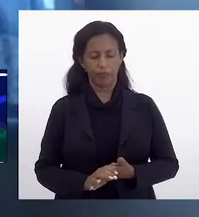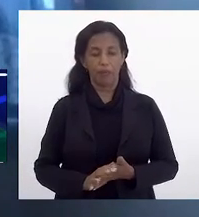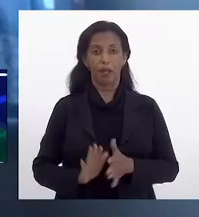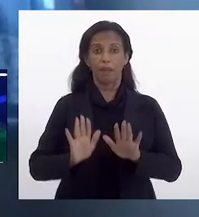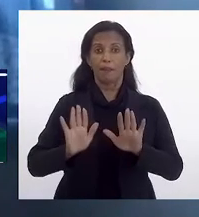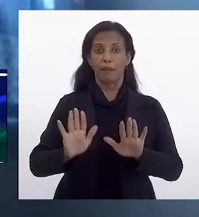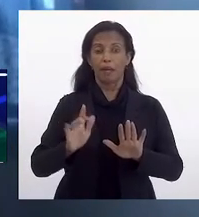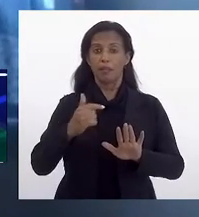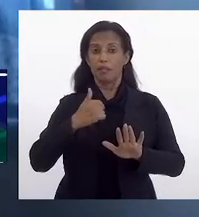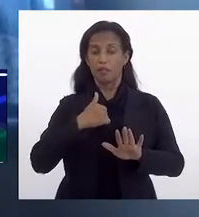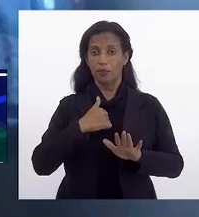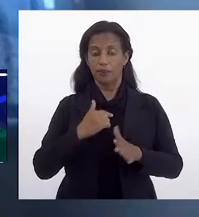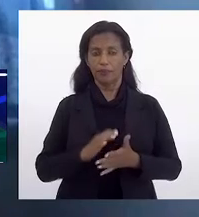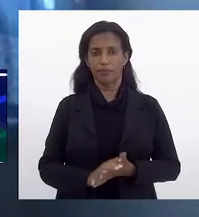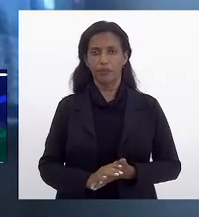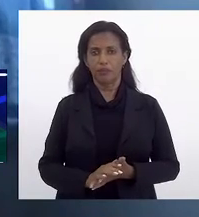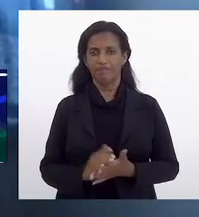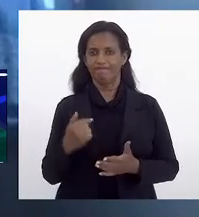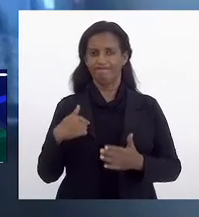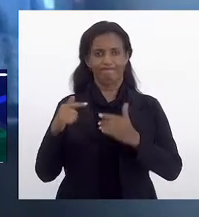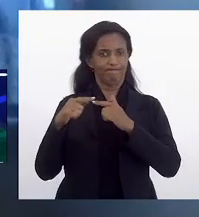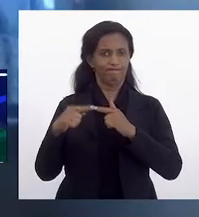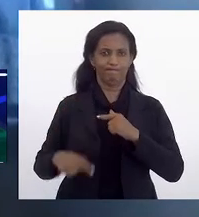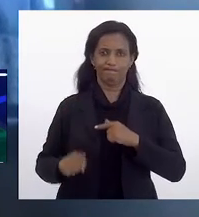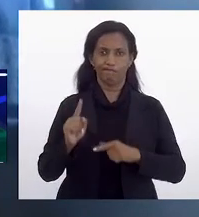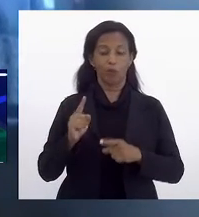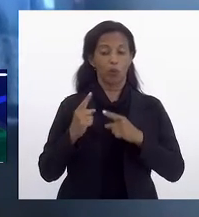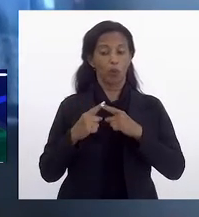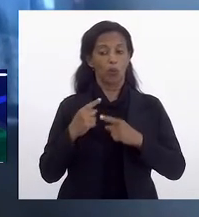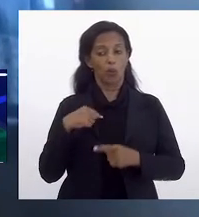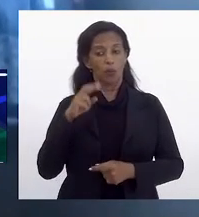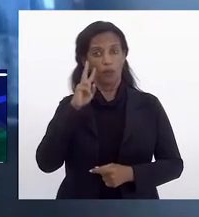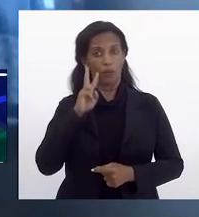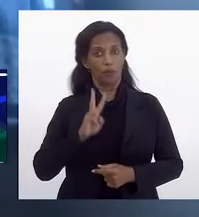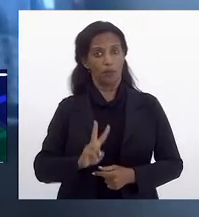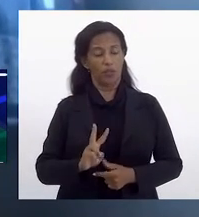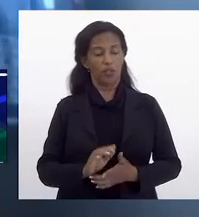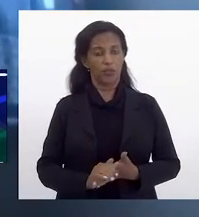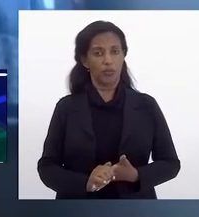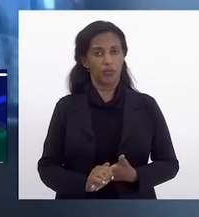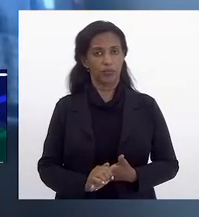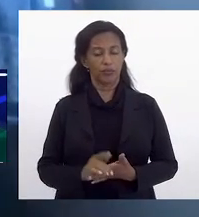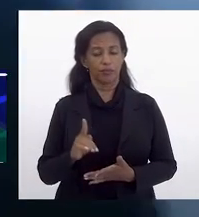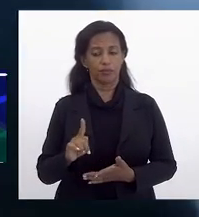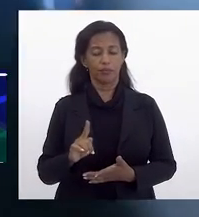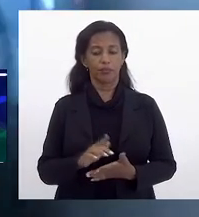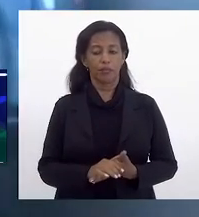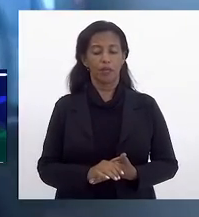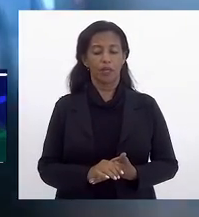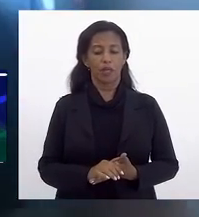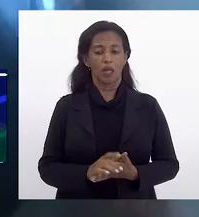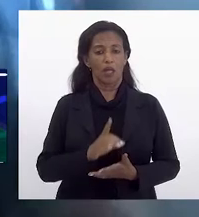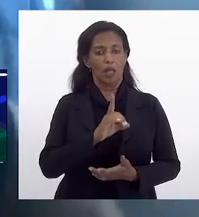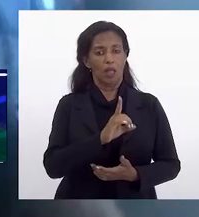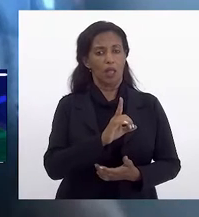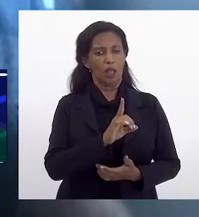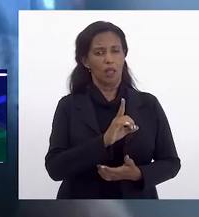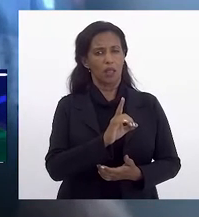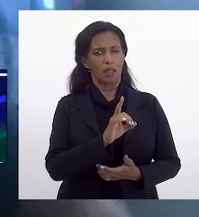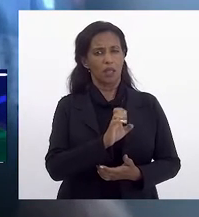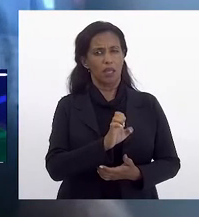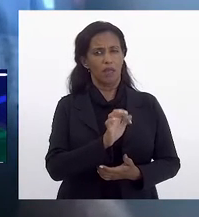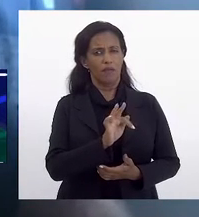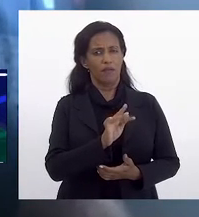mas eu não concordo, porque eu vejo que a defesa civil, ela